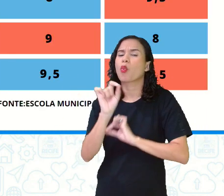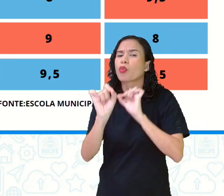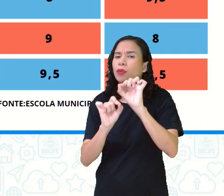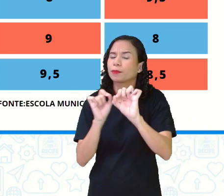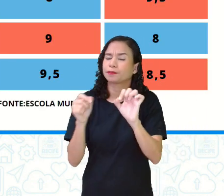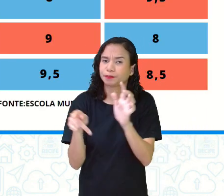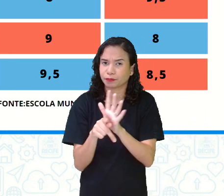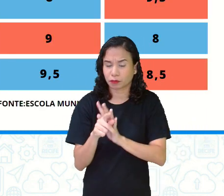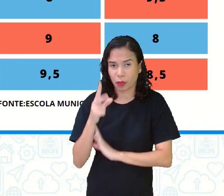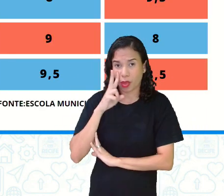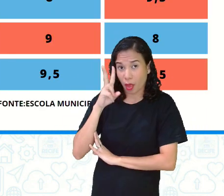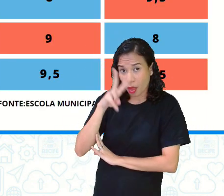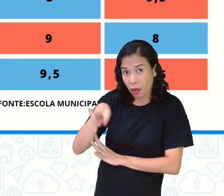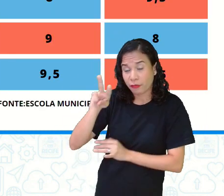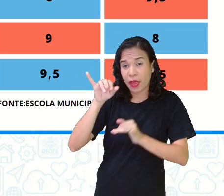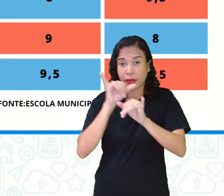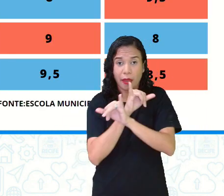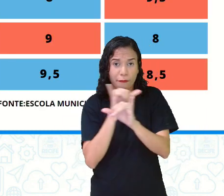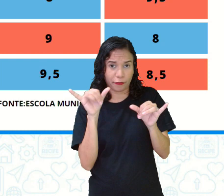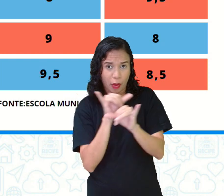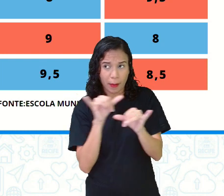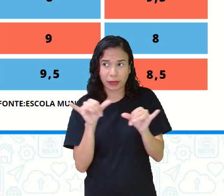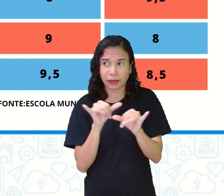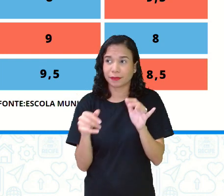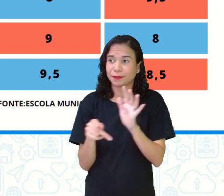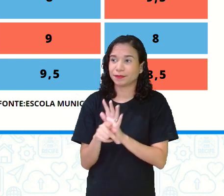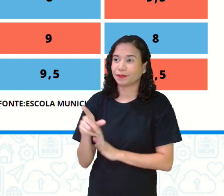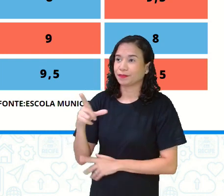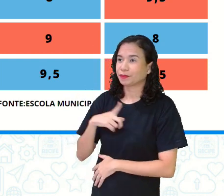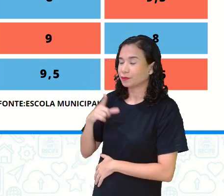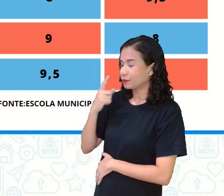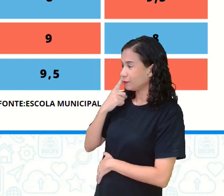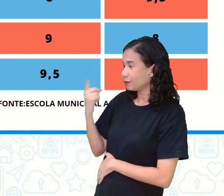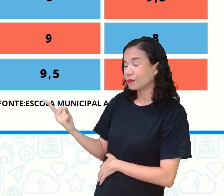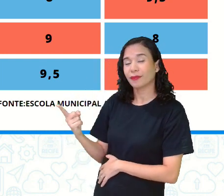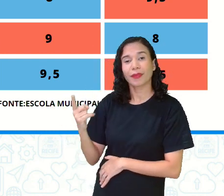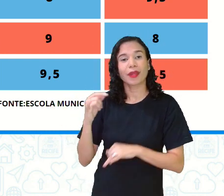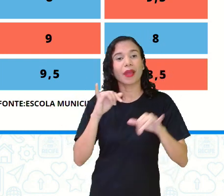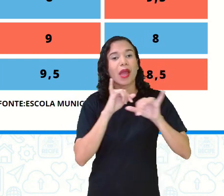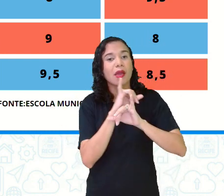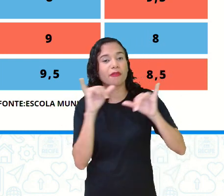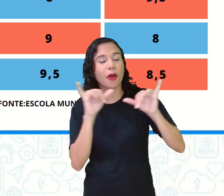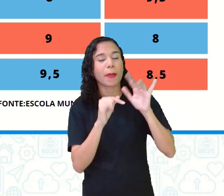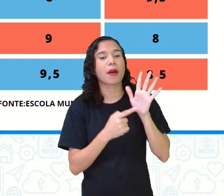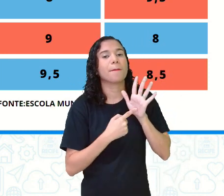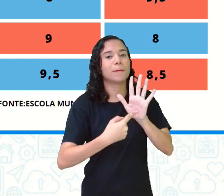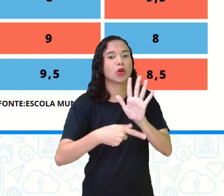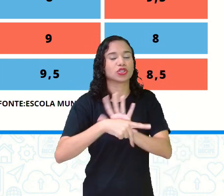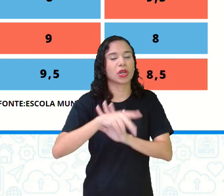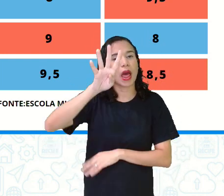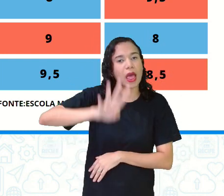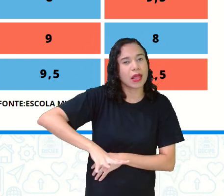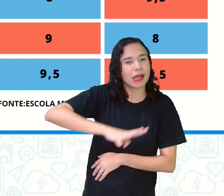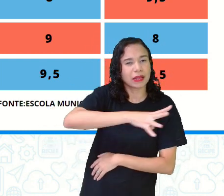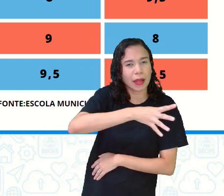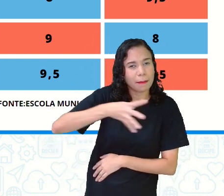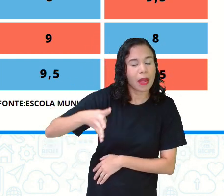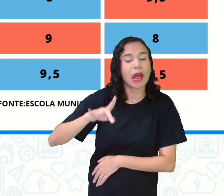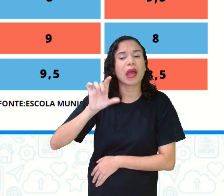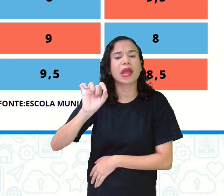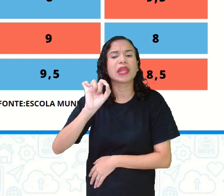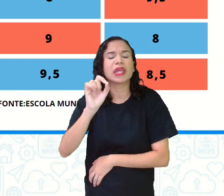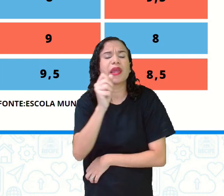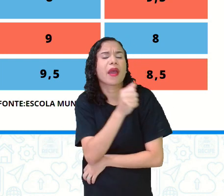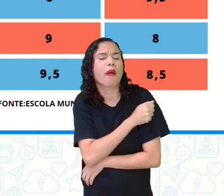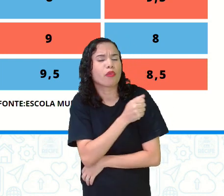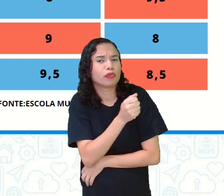De acordo com as informações, já dei até spoiler, de acordo com as informações apresentadas na tabela, qual aluna